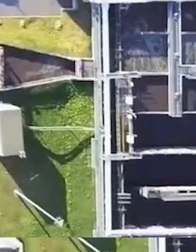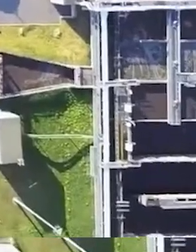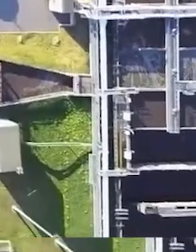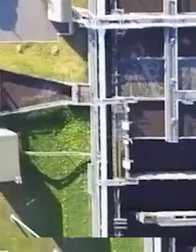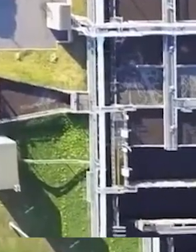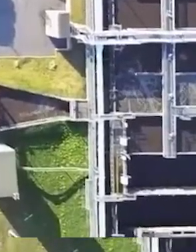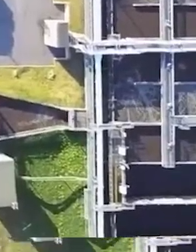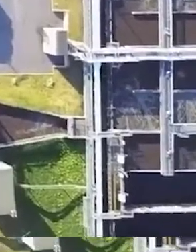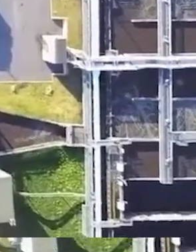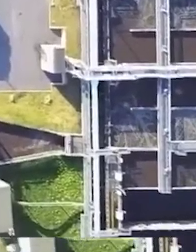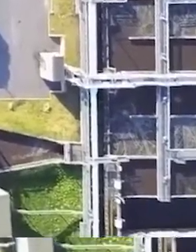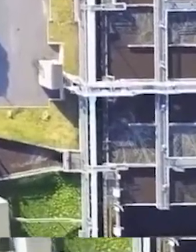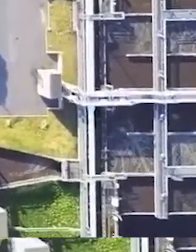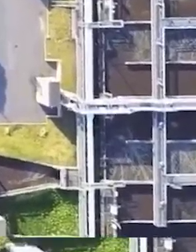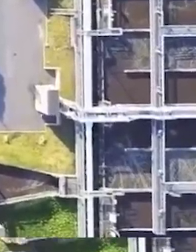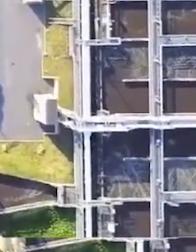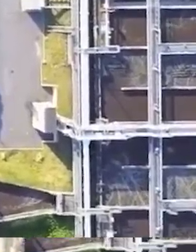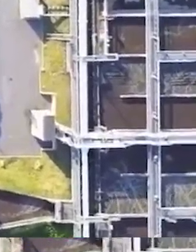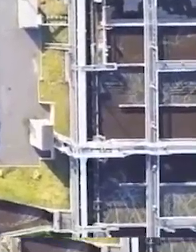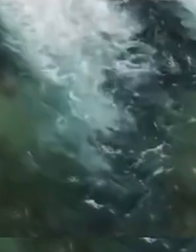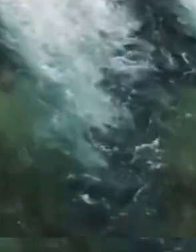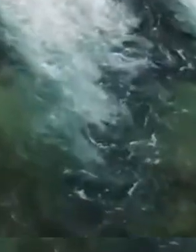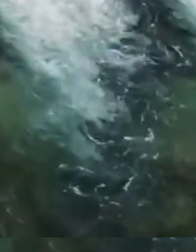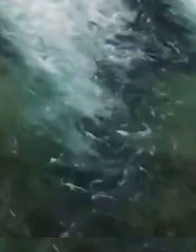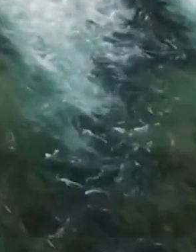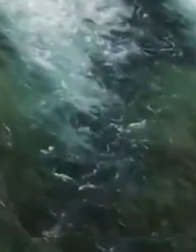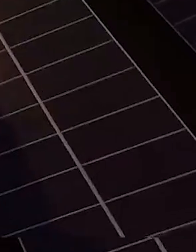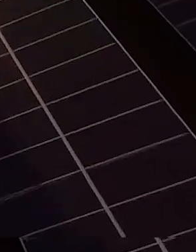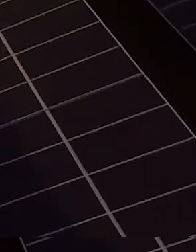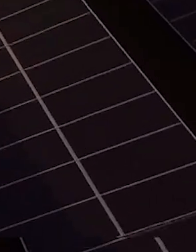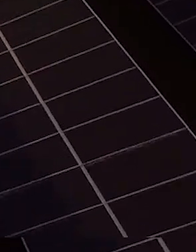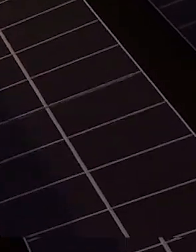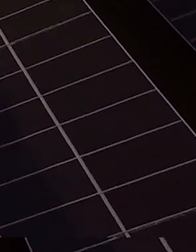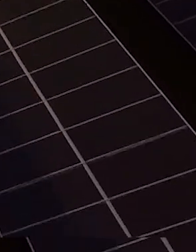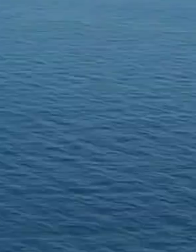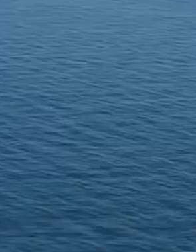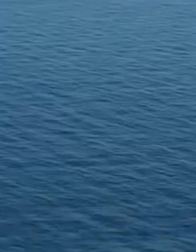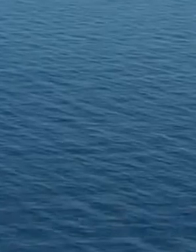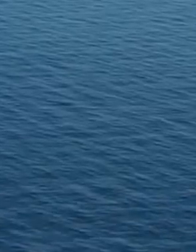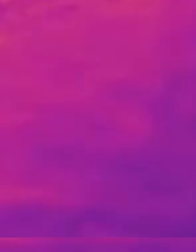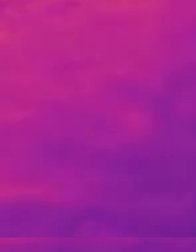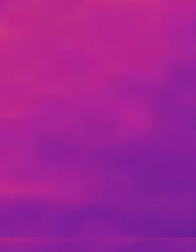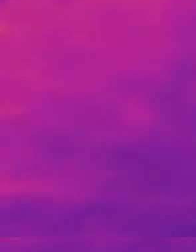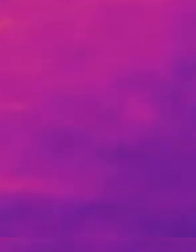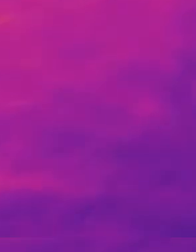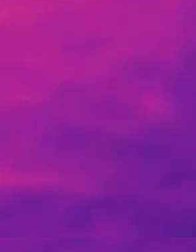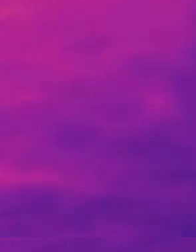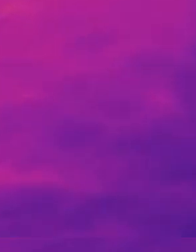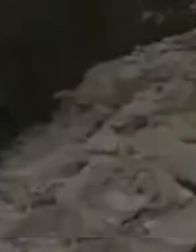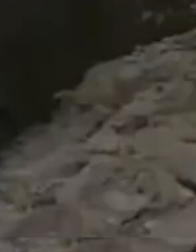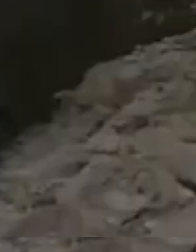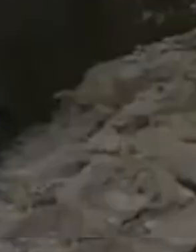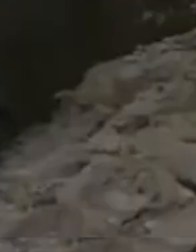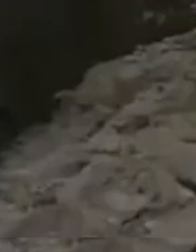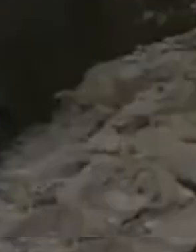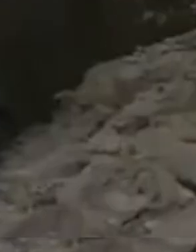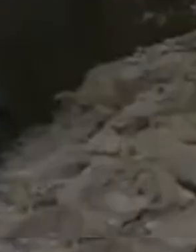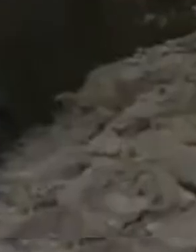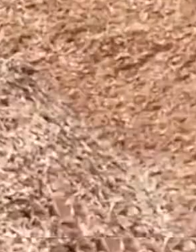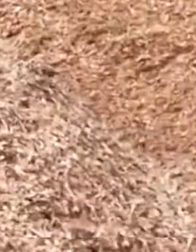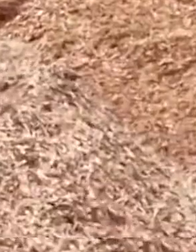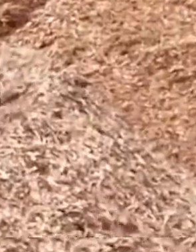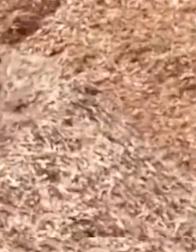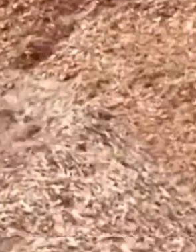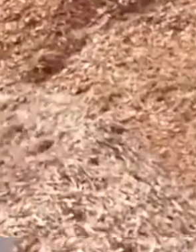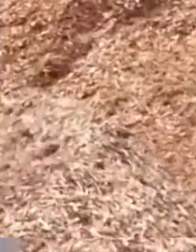substâncias poluidoras no meio ambiente. Hidráulica, solar, eólica, geotérmica,